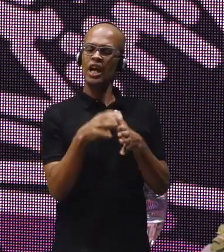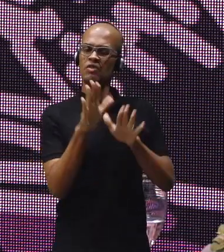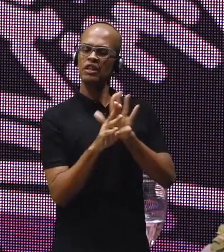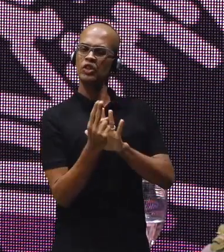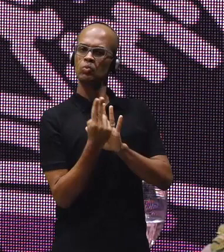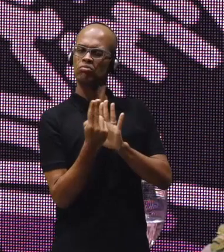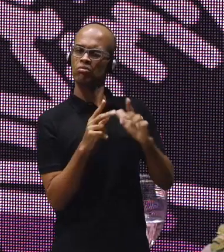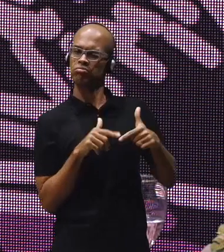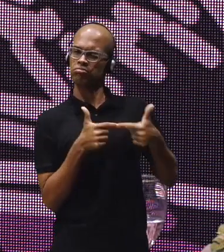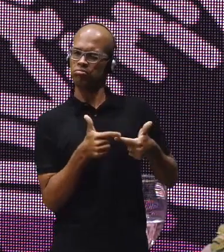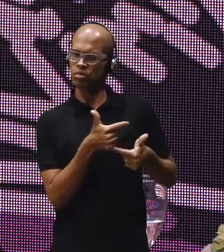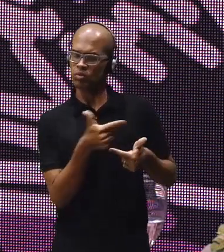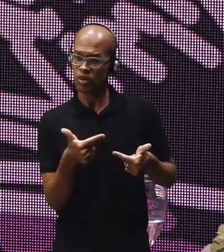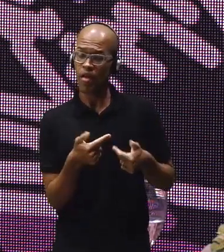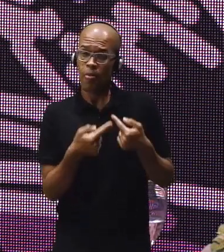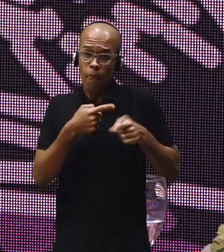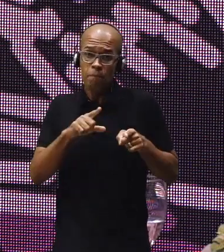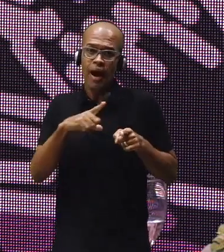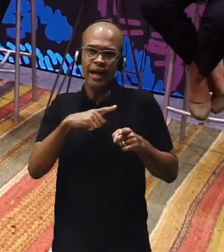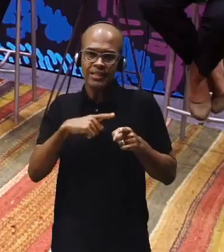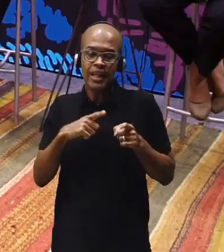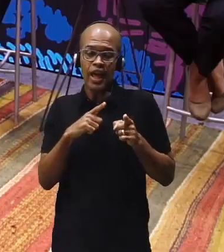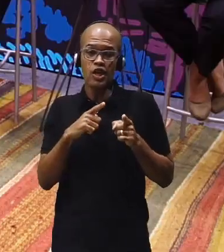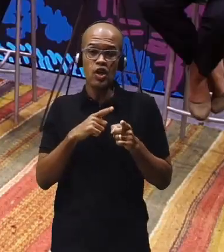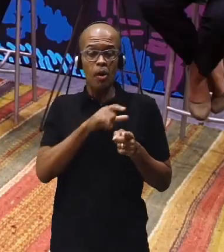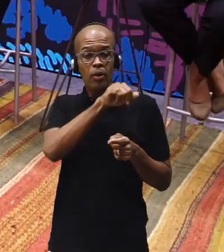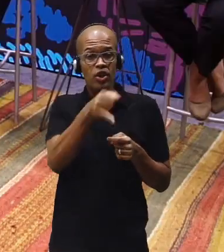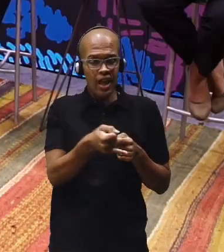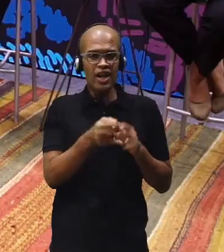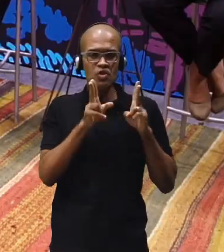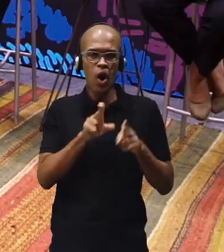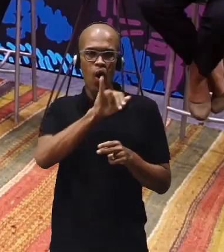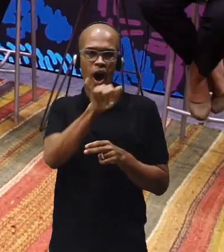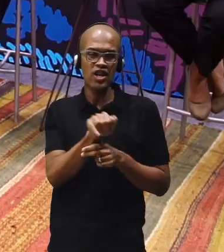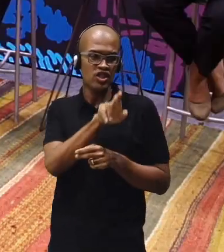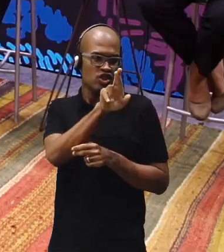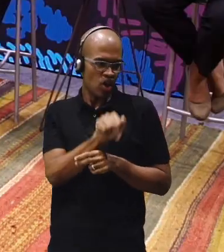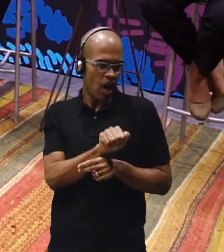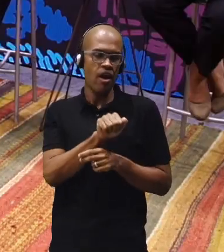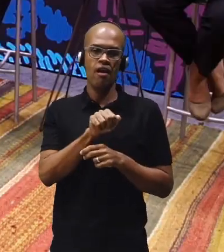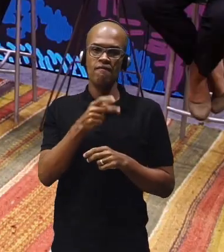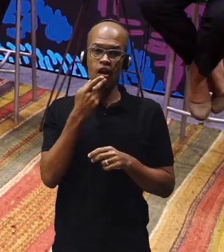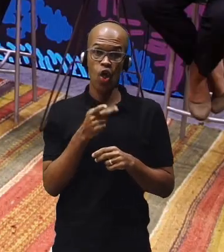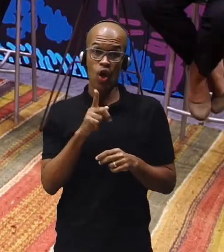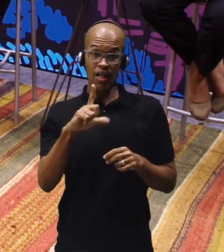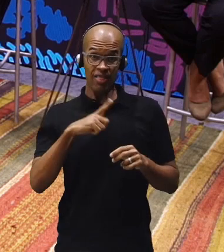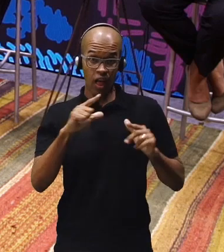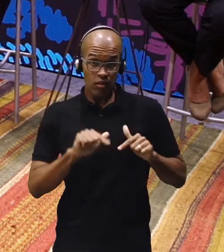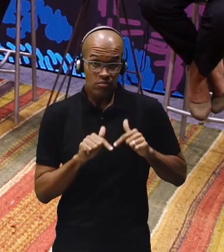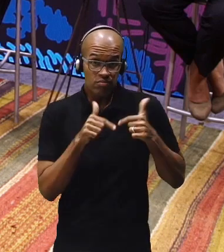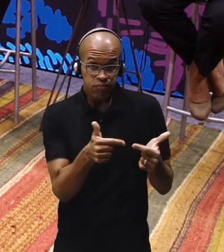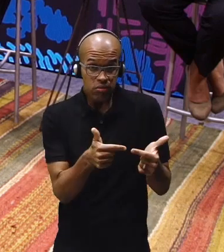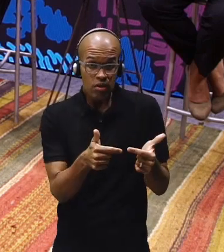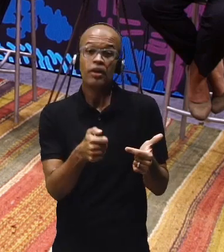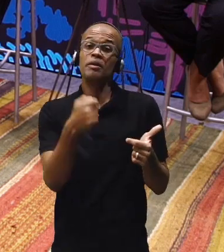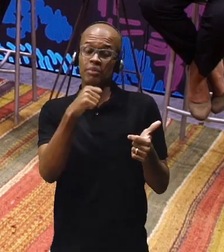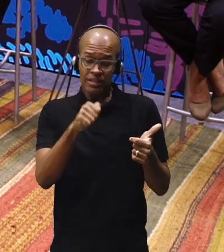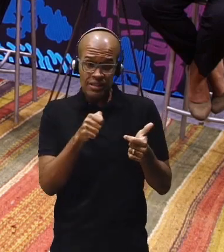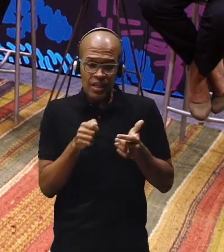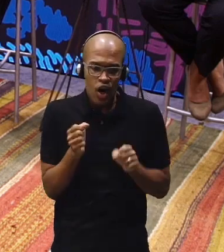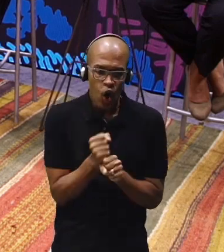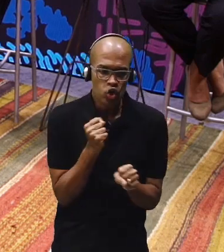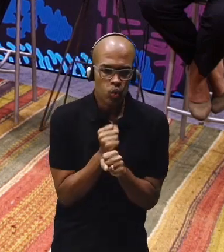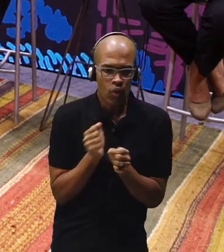tanta disposição, existe essa janela, né, que a Jara comentou. Então, quem tem disposição precisa construir